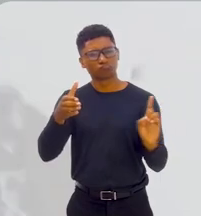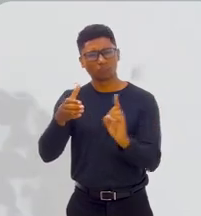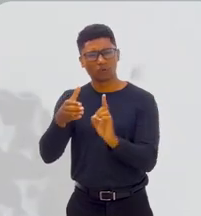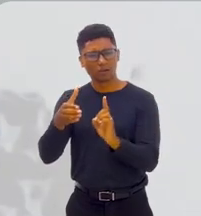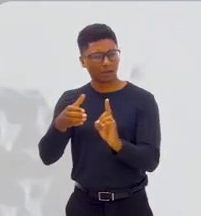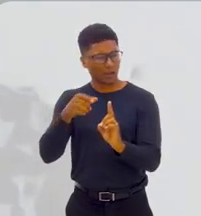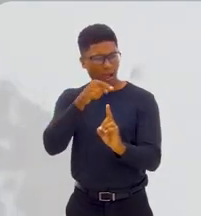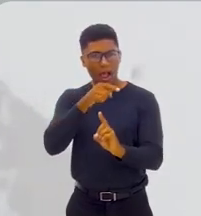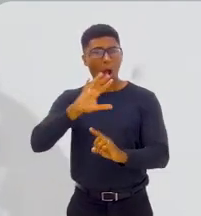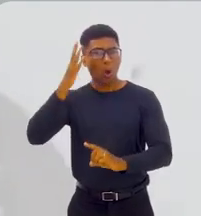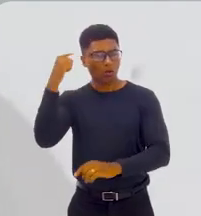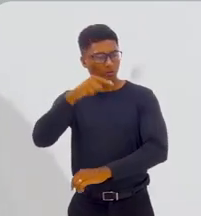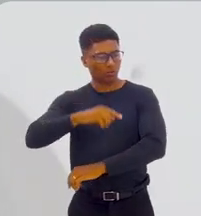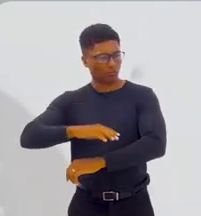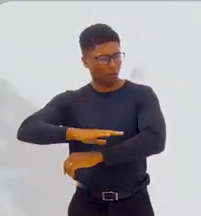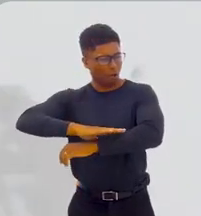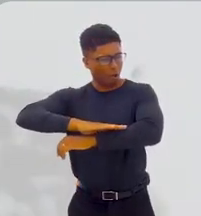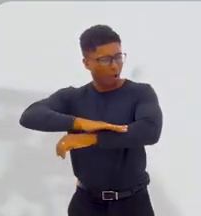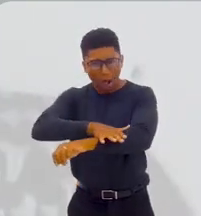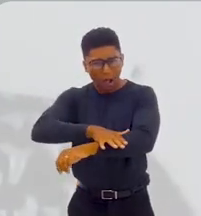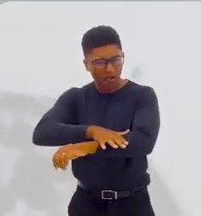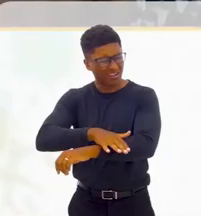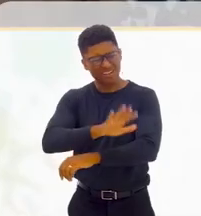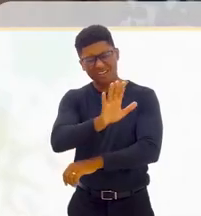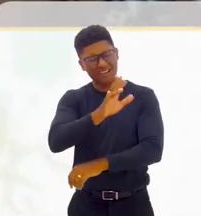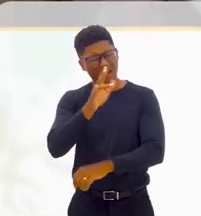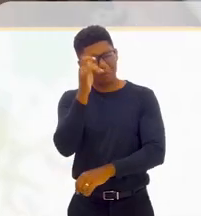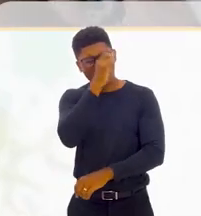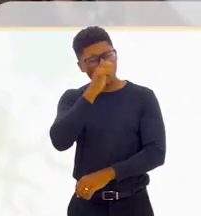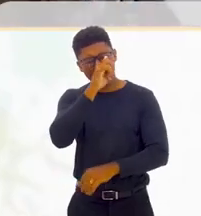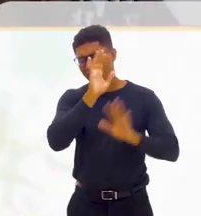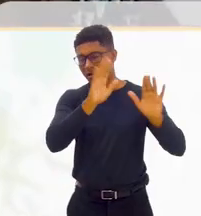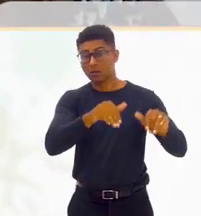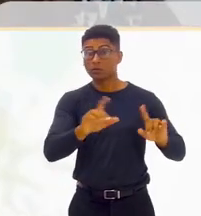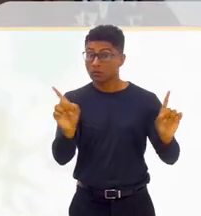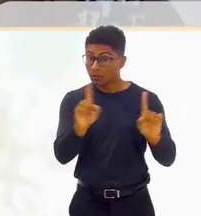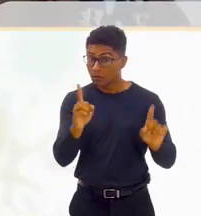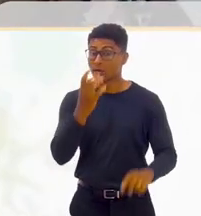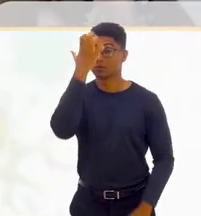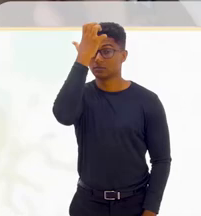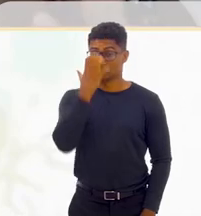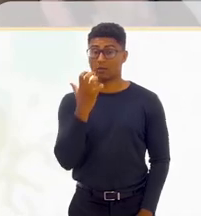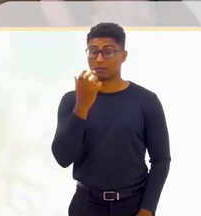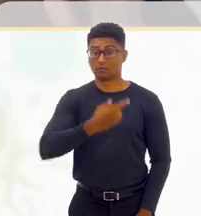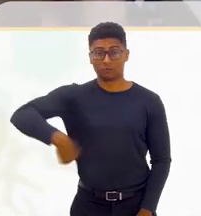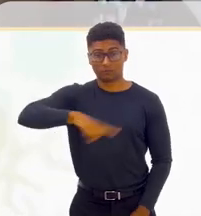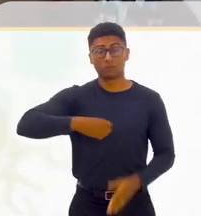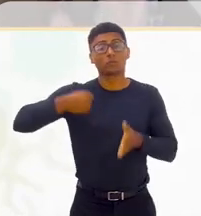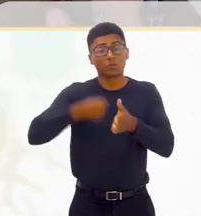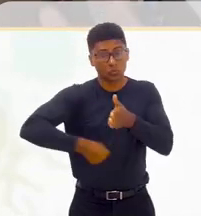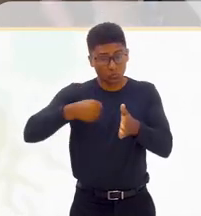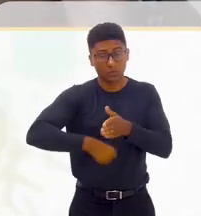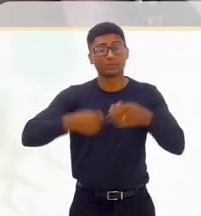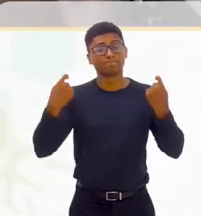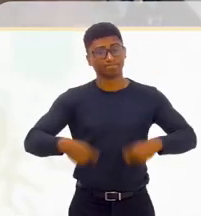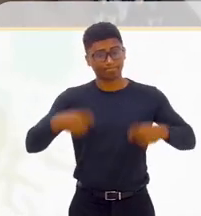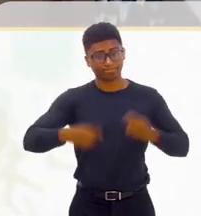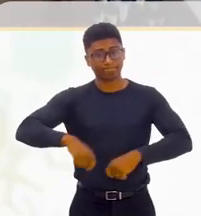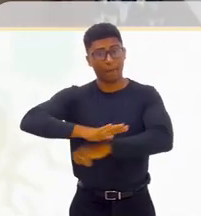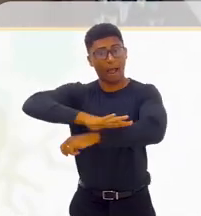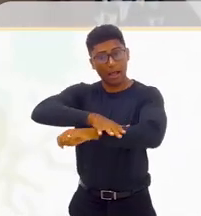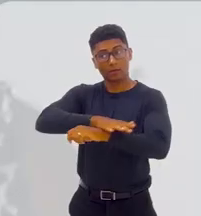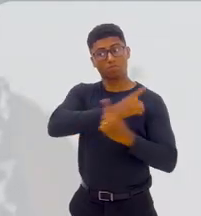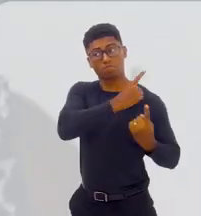ele: não, isso é uma bobagem, isso é coisa da sua cabeça. Ah, meu filho, a gente tem que tratar isso sério e realmente estar nessa luta